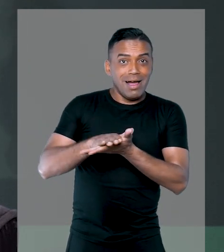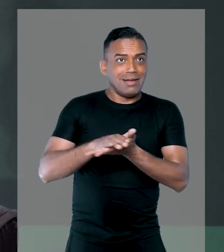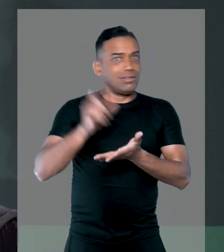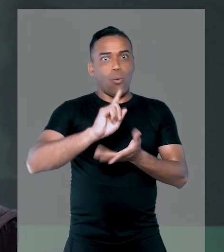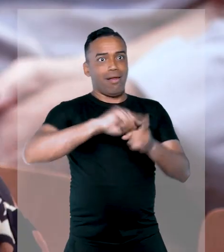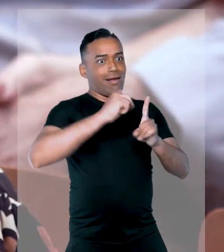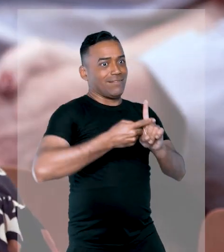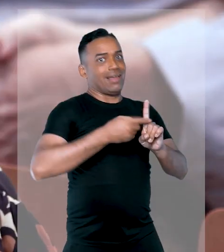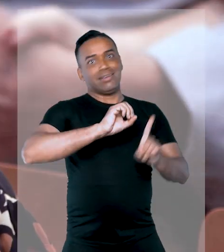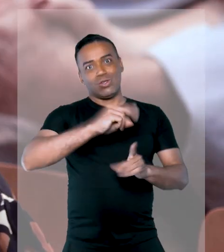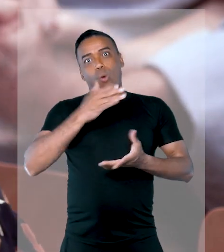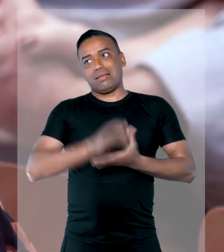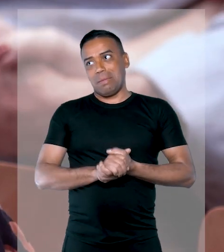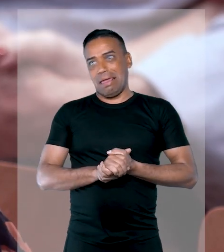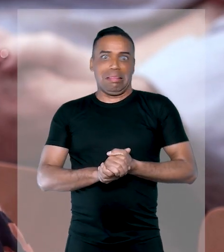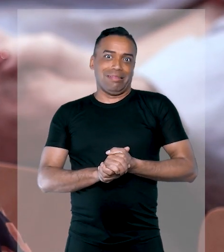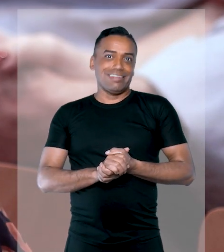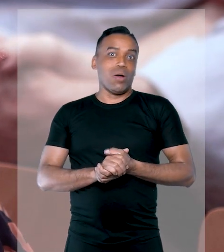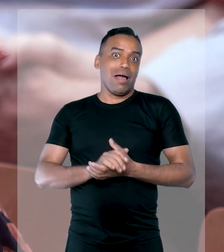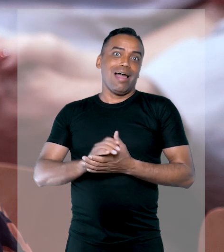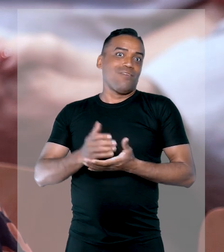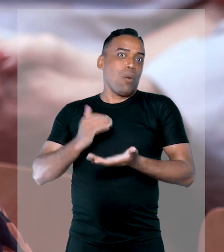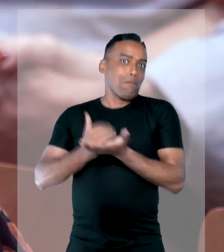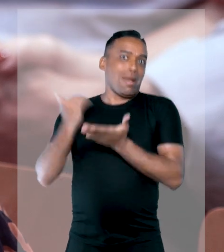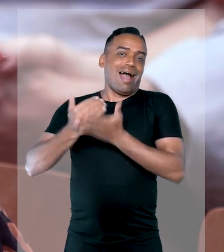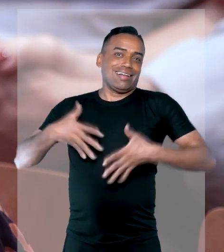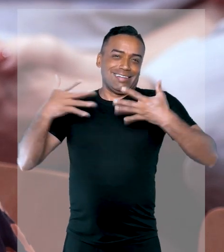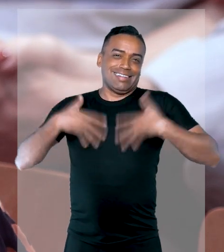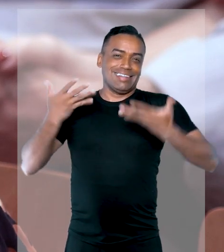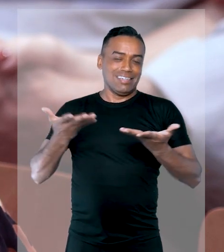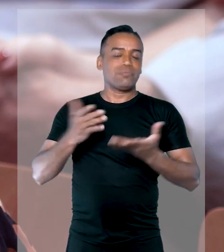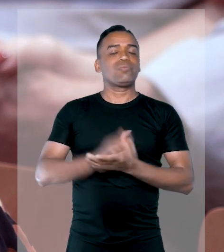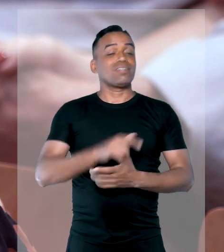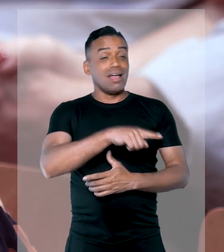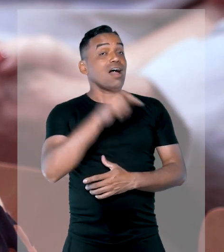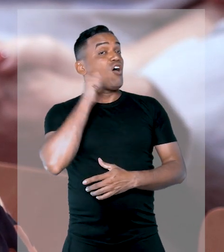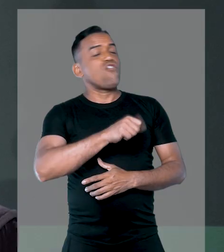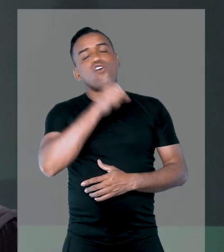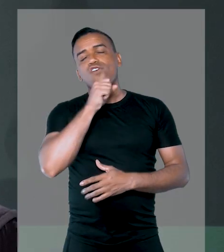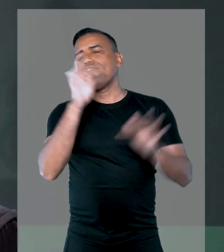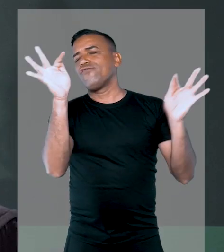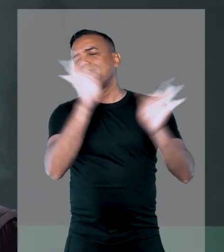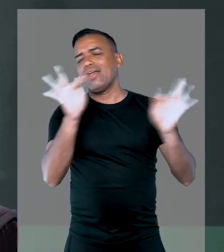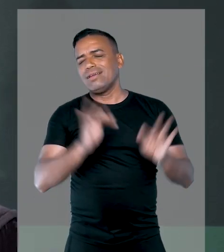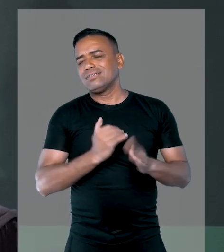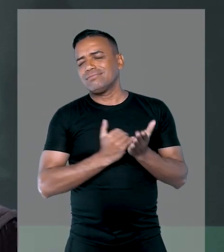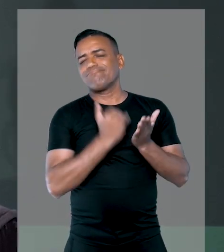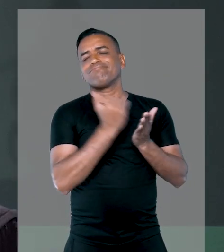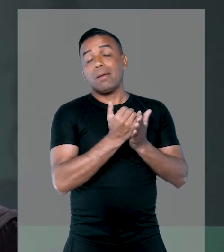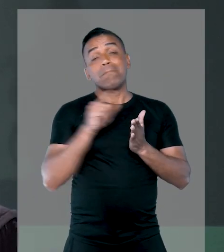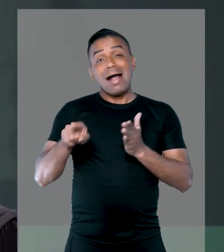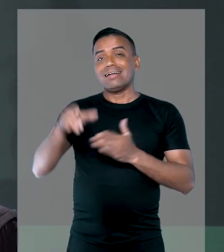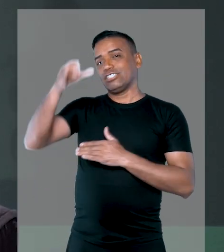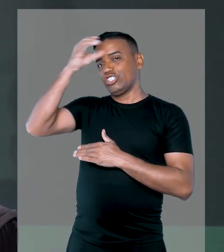casamento. E aí... A mãe de Letícia ri do comentário. E assim, a minha avó ficou muito feliz, mas quem ficou feliz de verdade